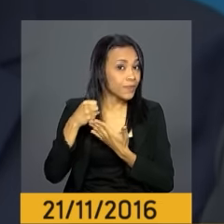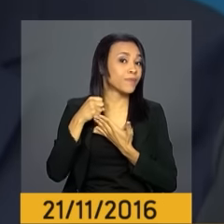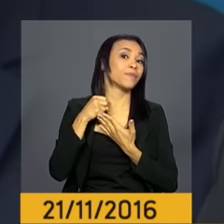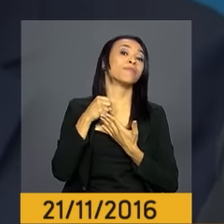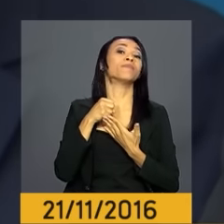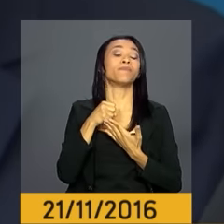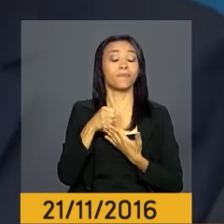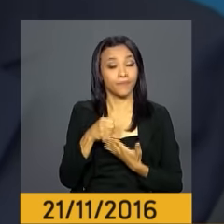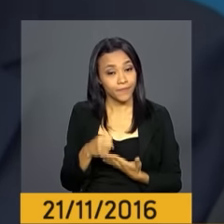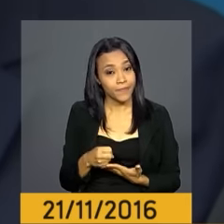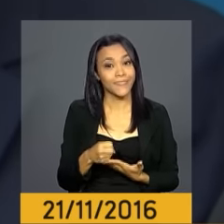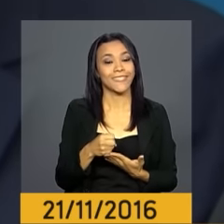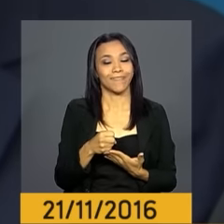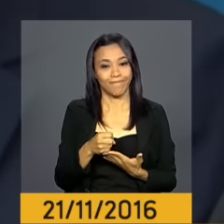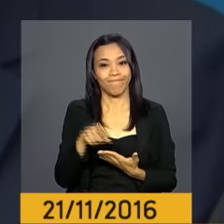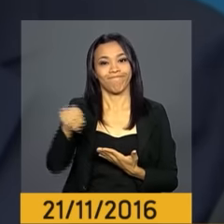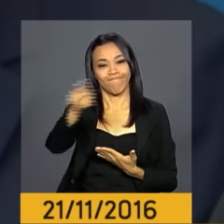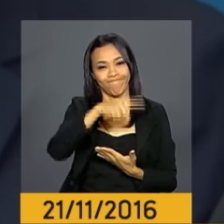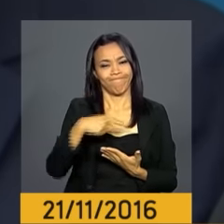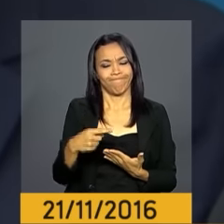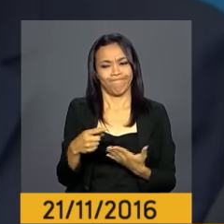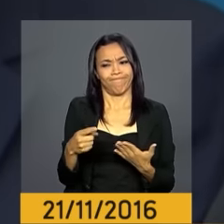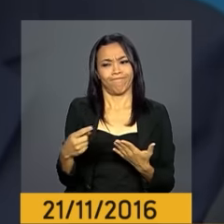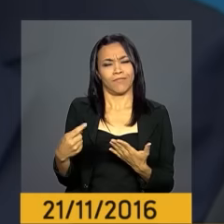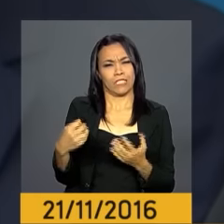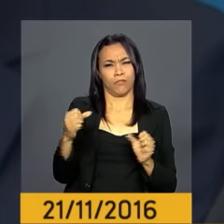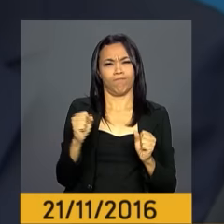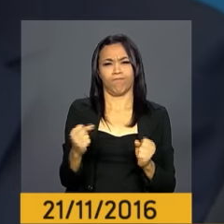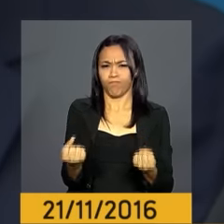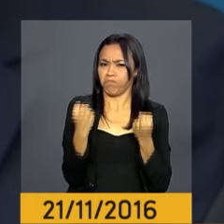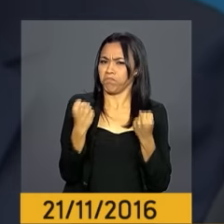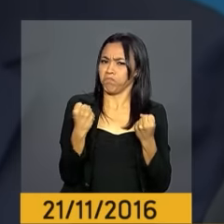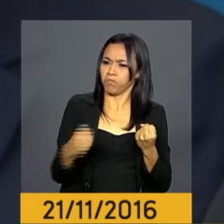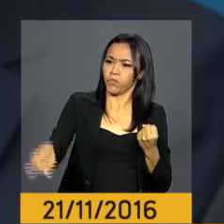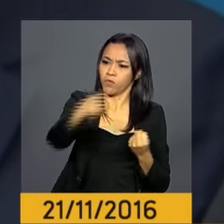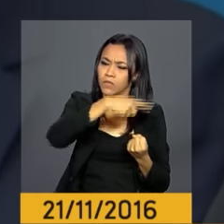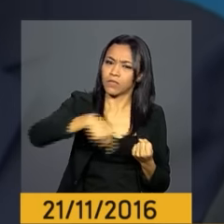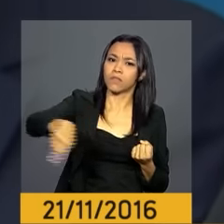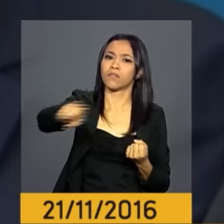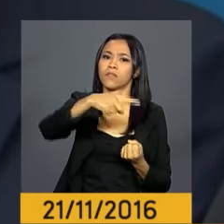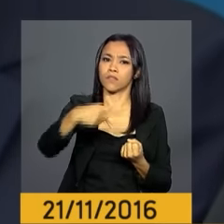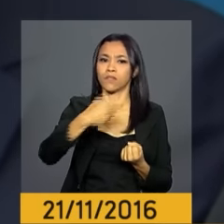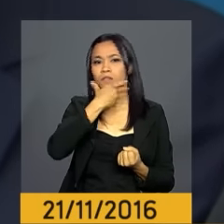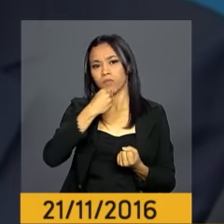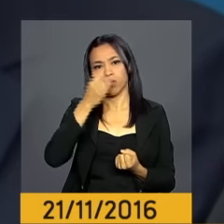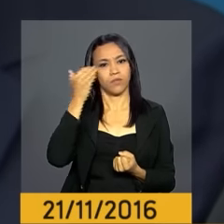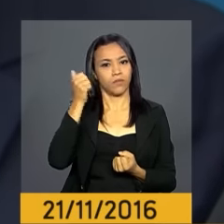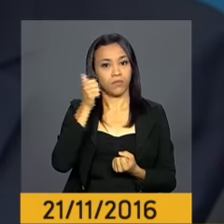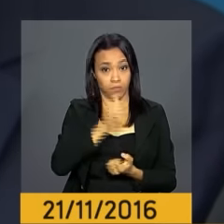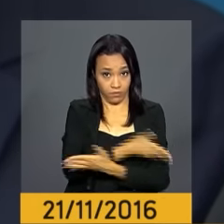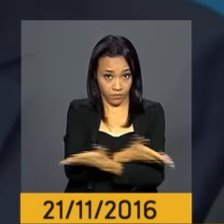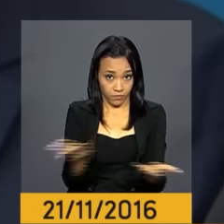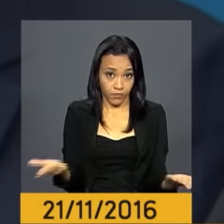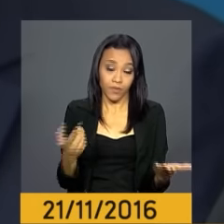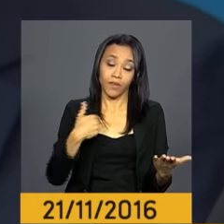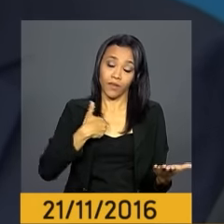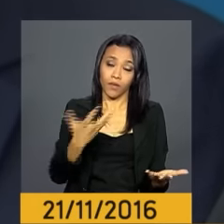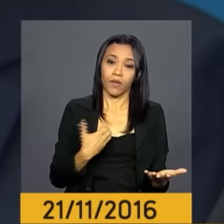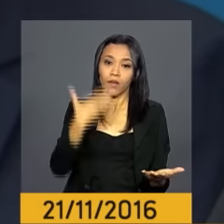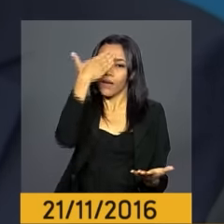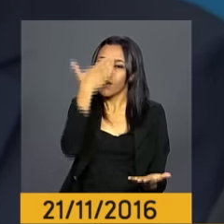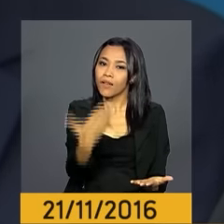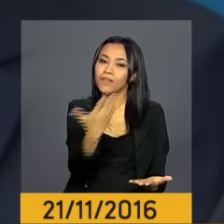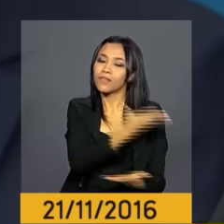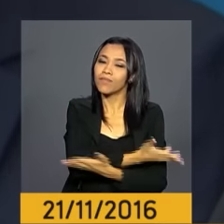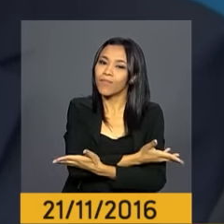mas um apoio muito expressivo, muito significativo de todos os senhores e senhores. Noto que eu quero agradecer